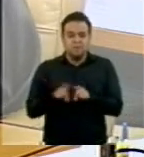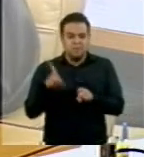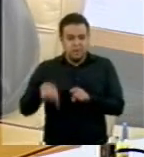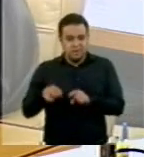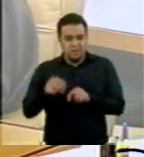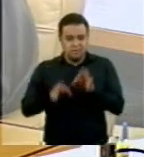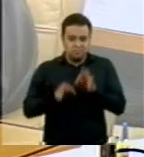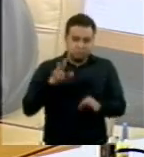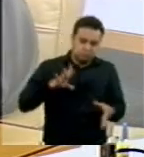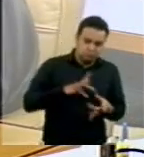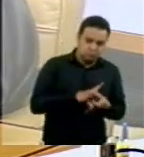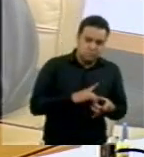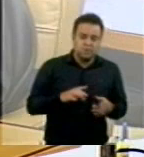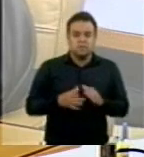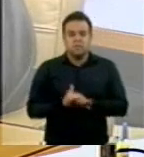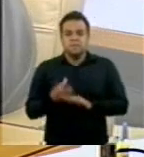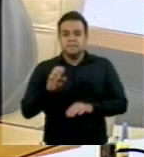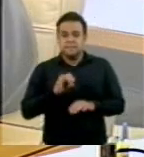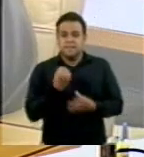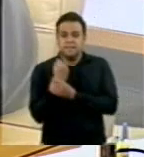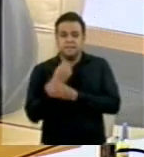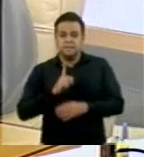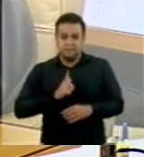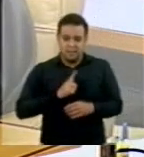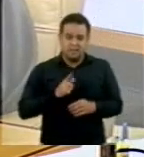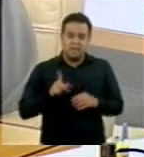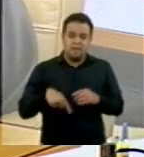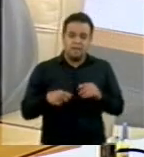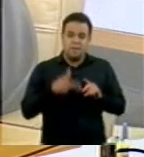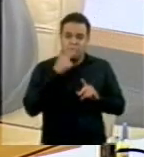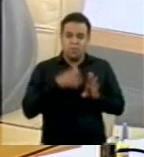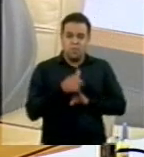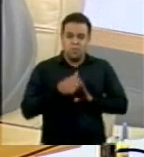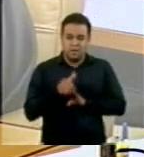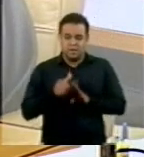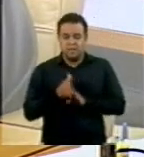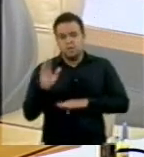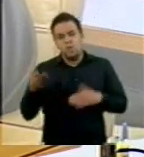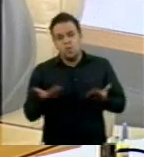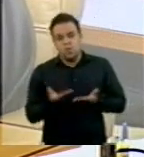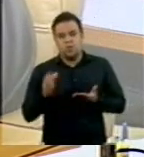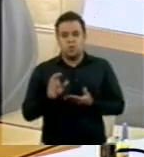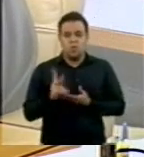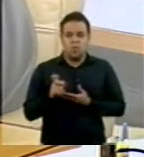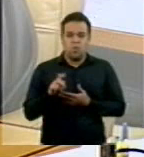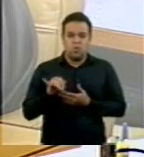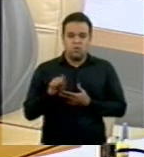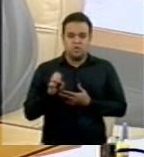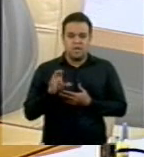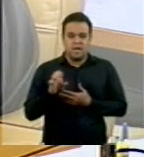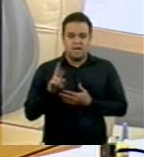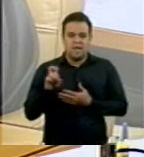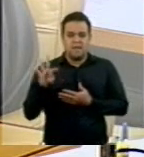juridicamente vinculantes, como sustento, sejam guias, como os princípios de hoje à Carta, possuem,